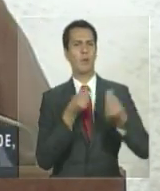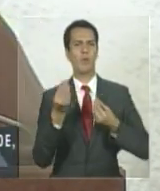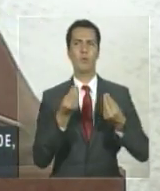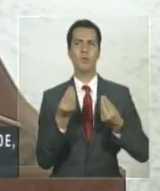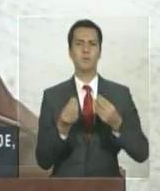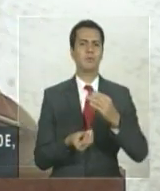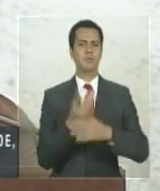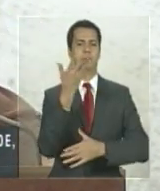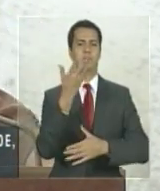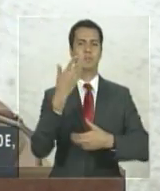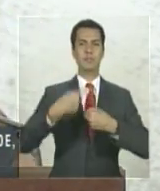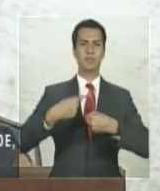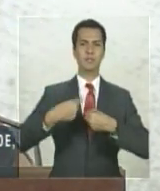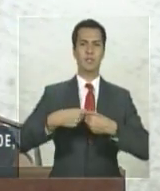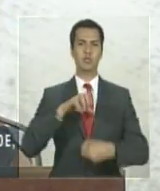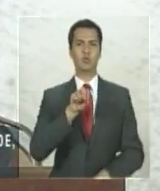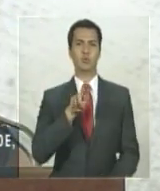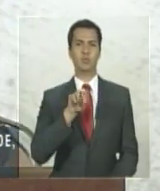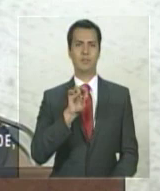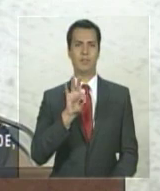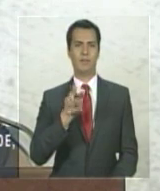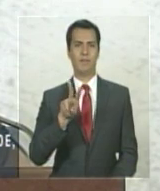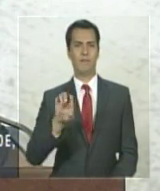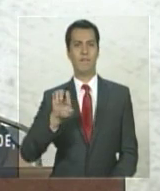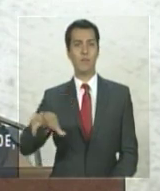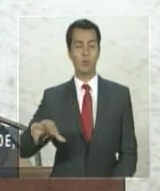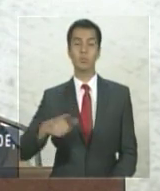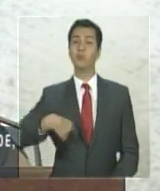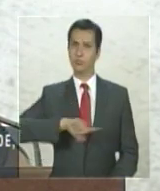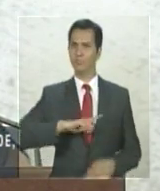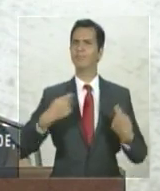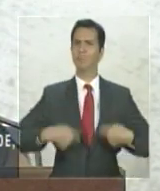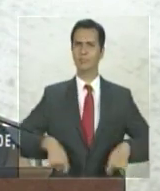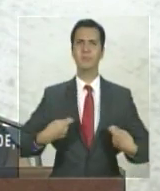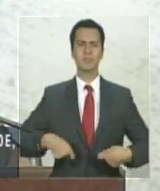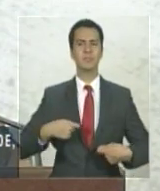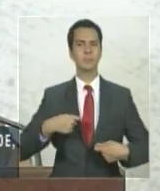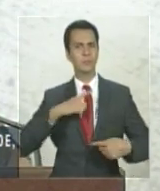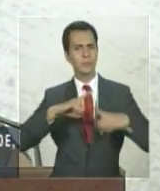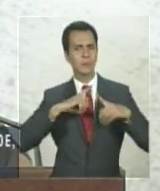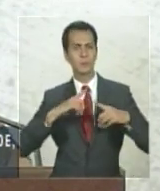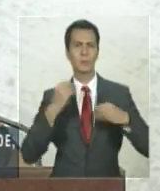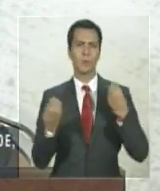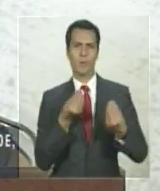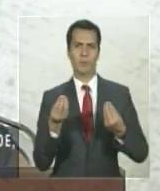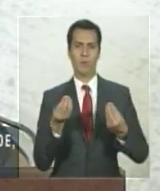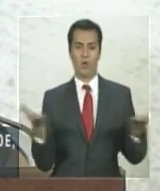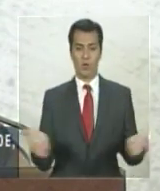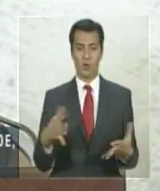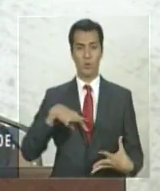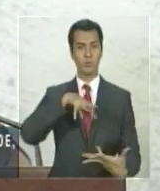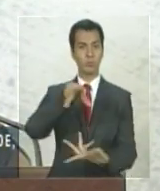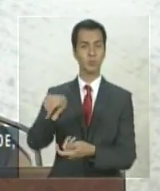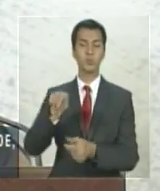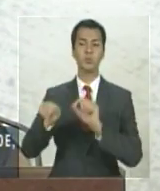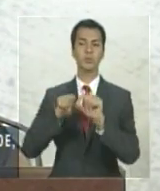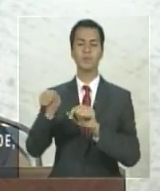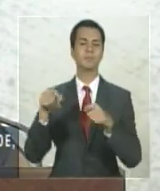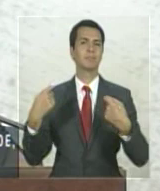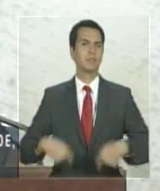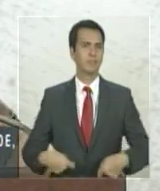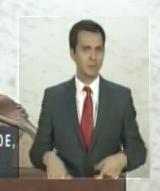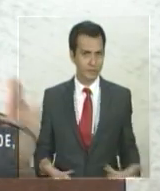discutir profundamente qual é o novo paradigma que o mundo necessita, mas o Brasil